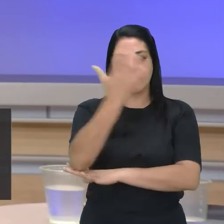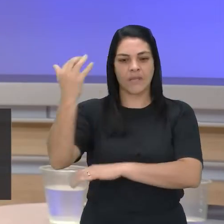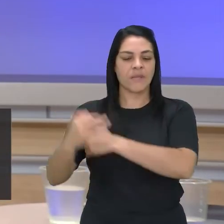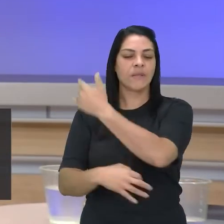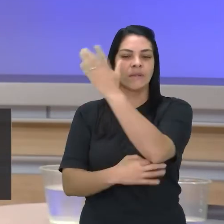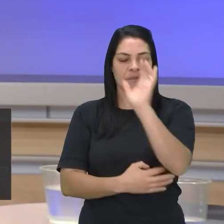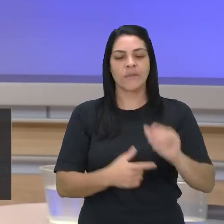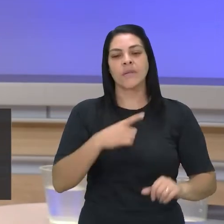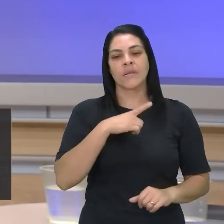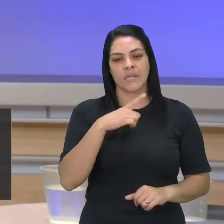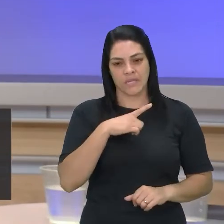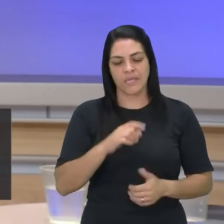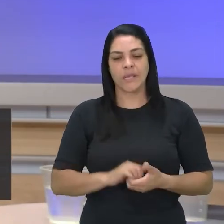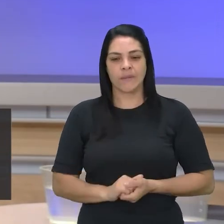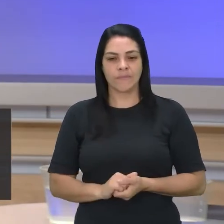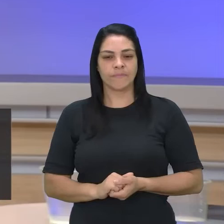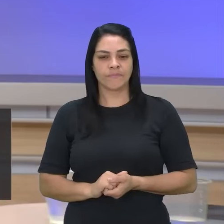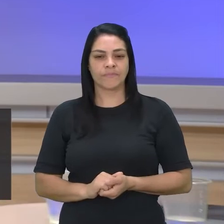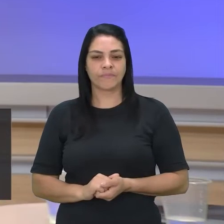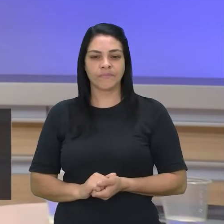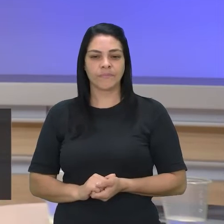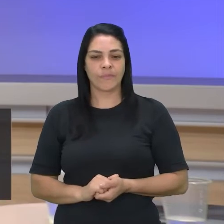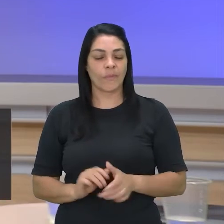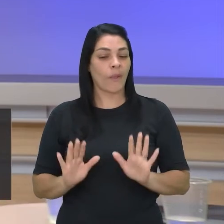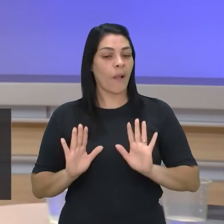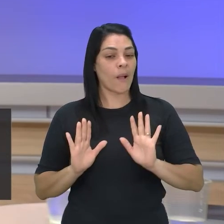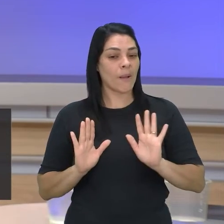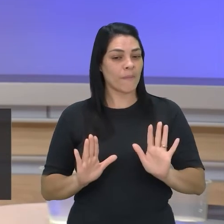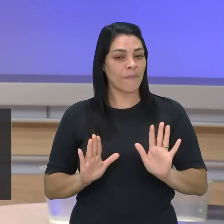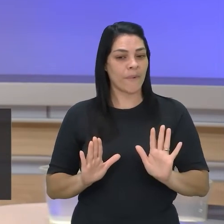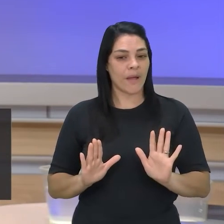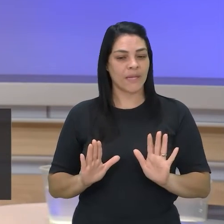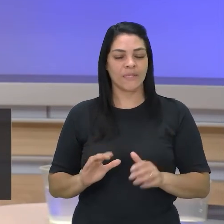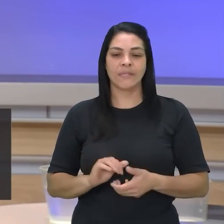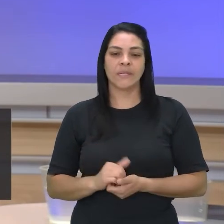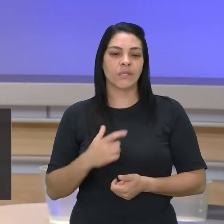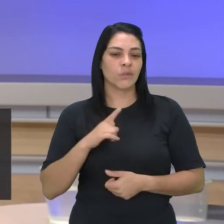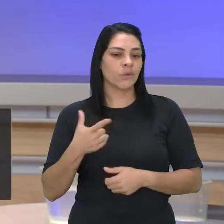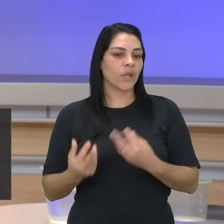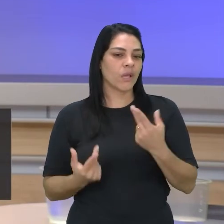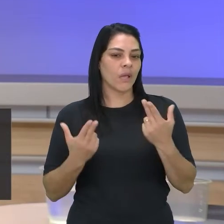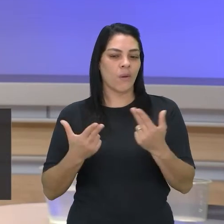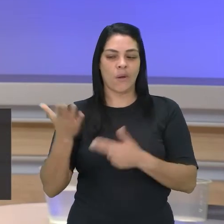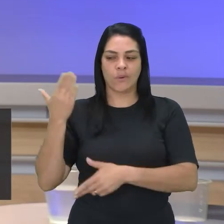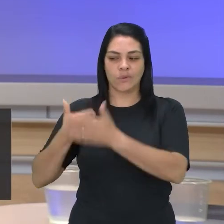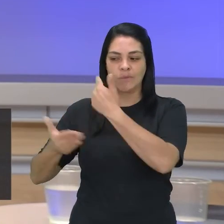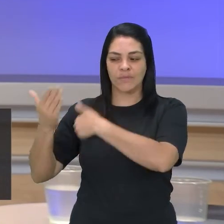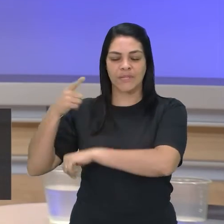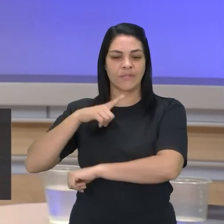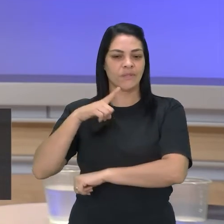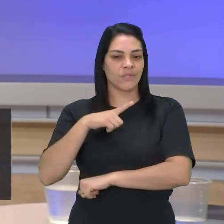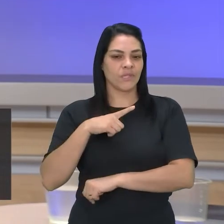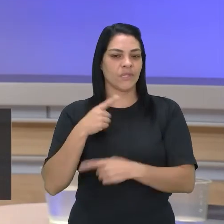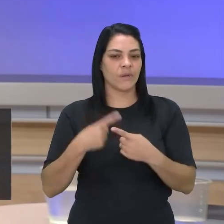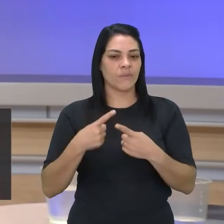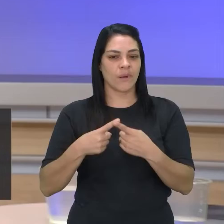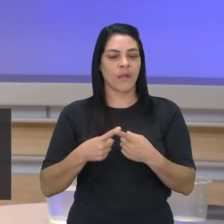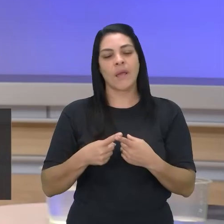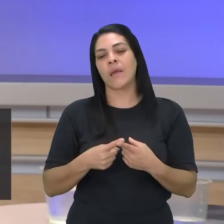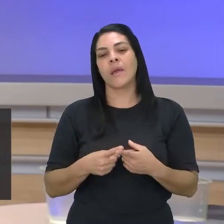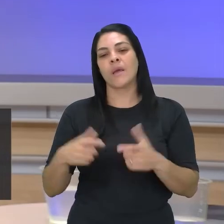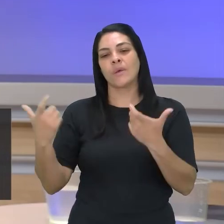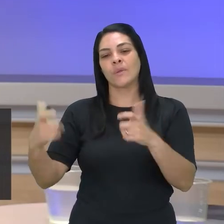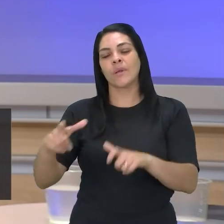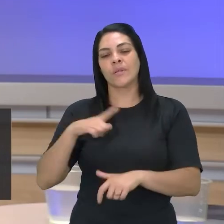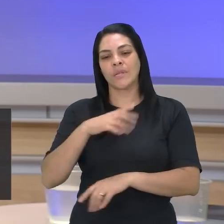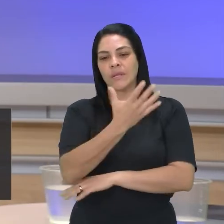mesmo, existem esses bolsões, mas não na escala como ele nos trouxe, né? De que onde era Mata Atlântica, agora as